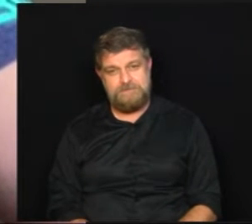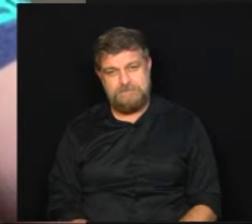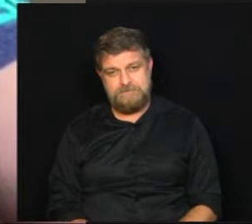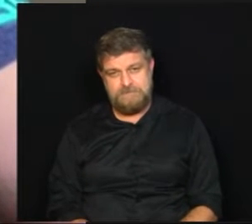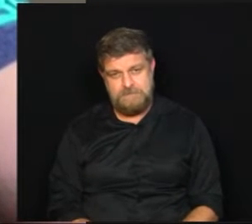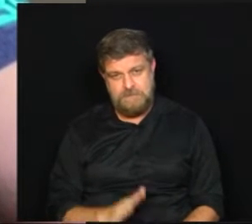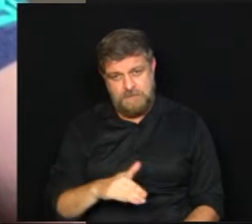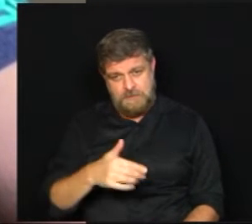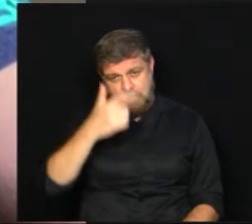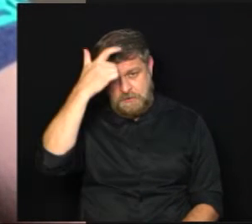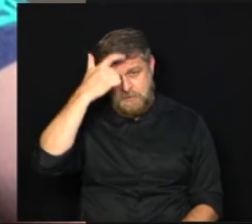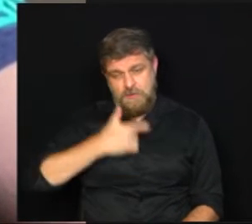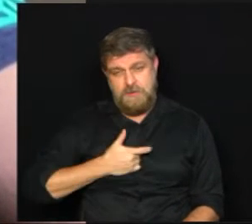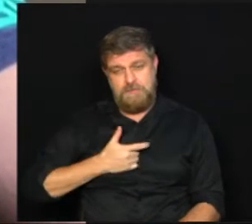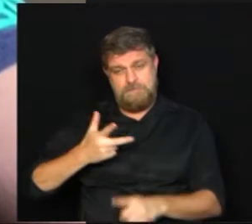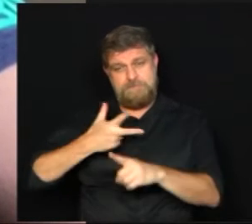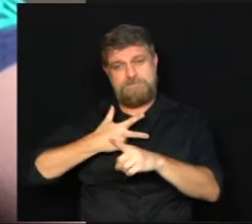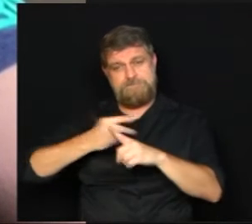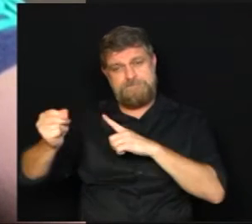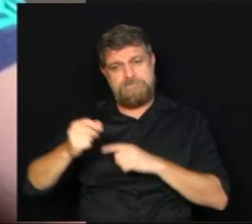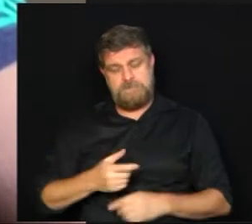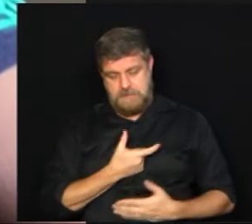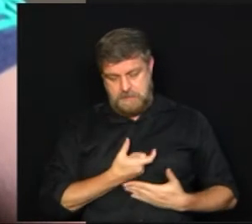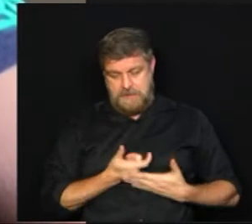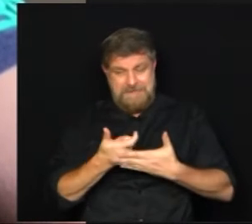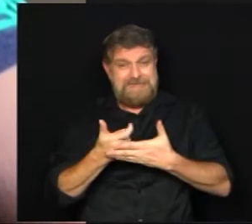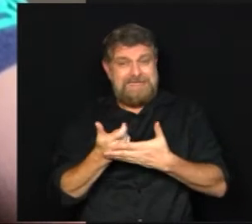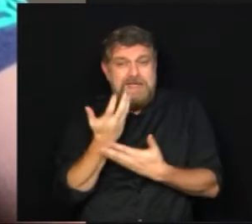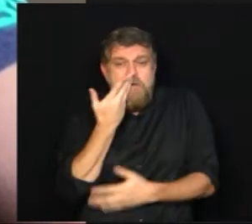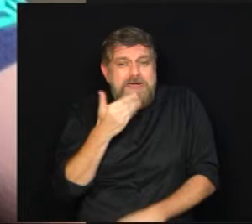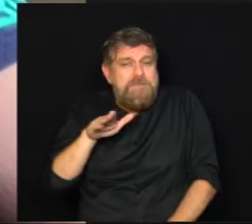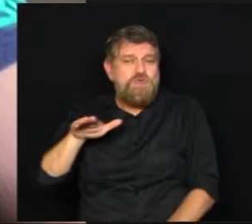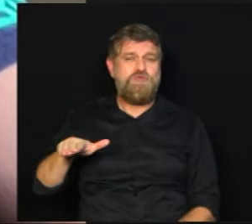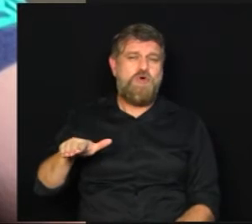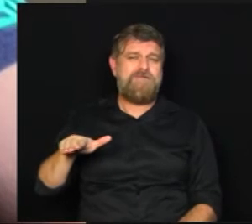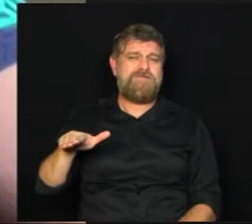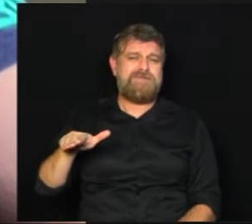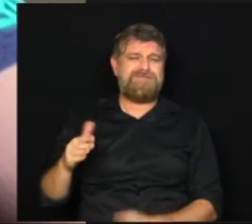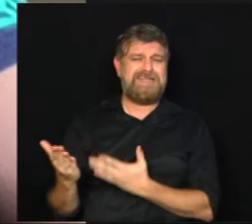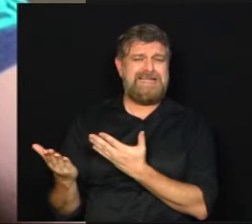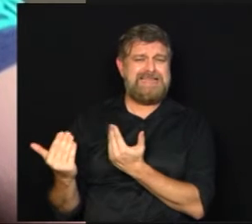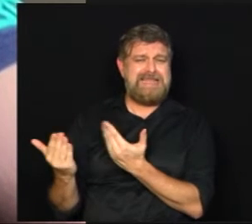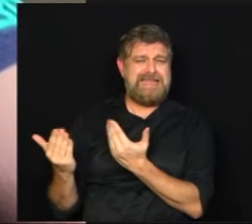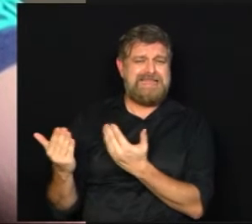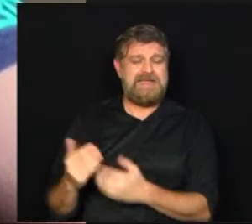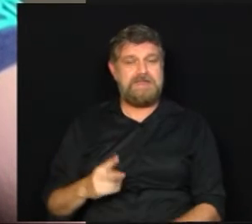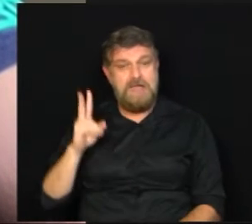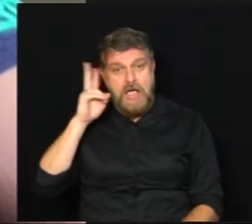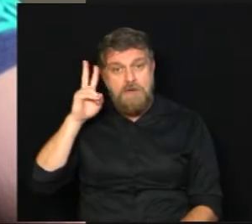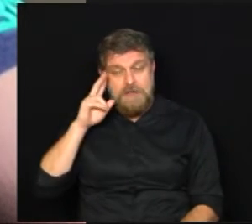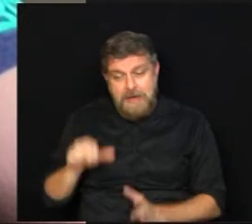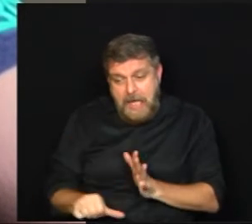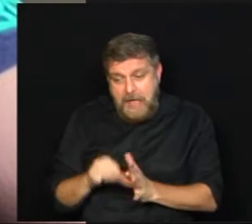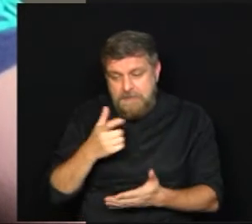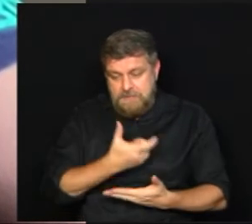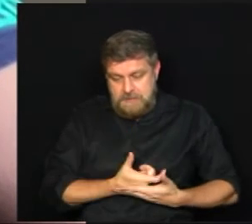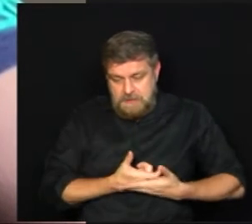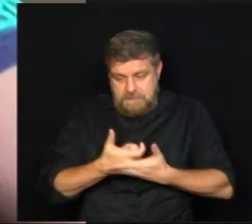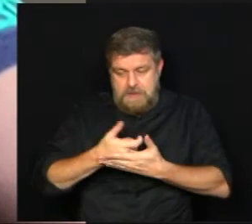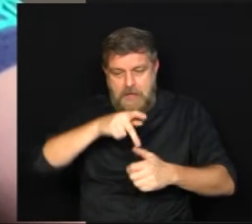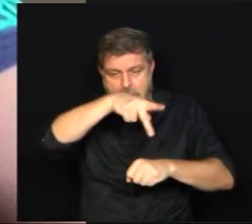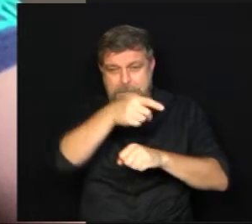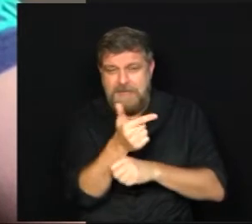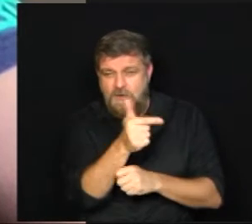Quando eu comecei a ganhar as medalhas, eu era muito nova. Eu lembro que a primeira medalha que eu ganhei internacional, acho que eu tinha